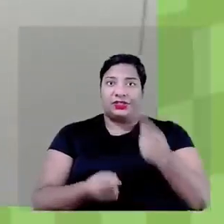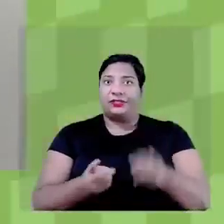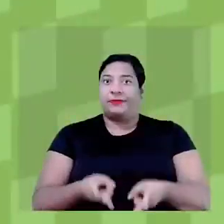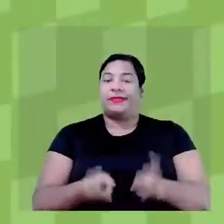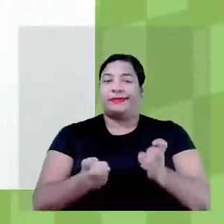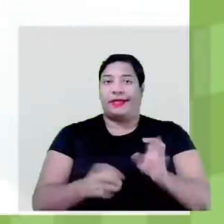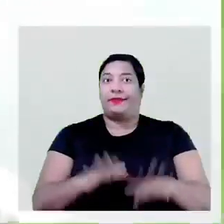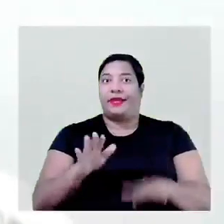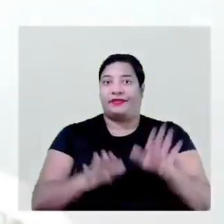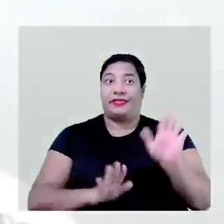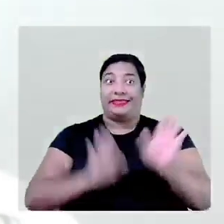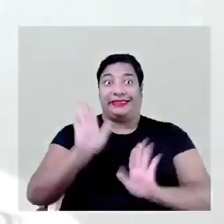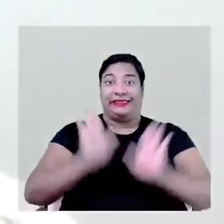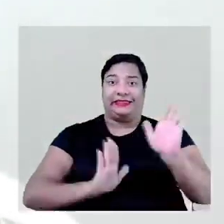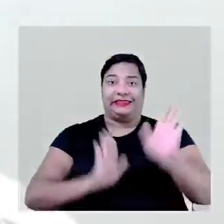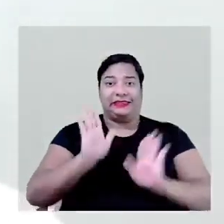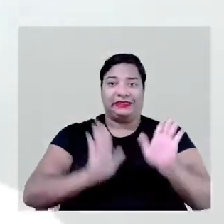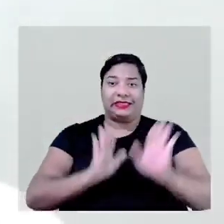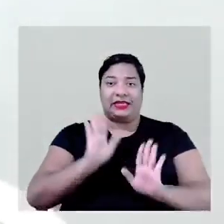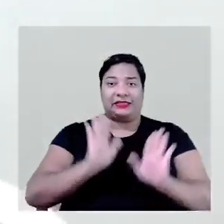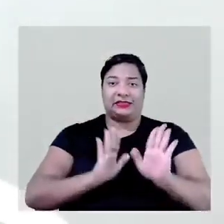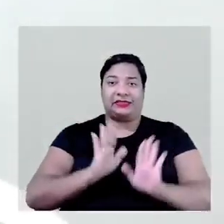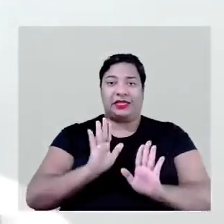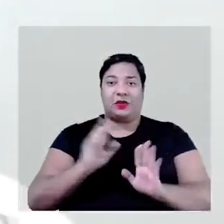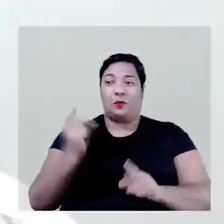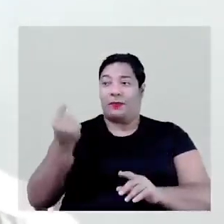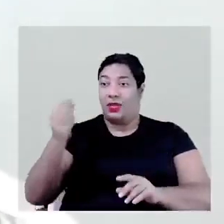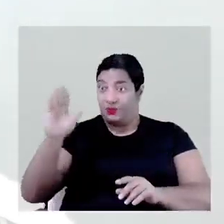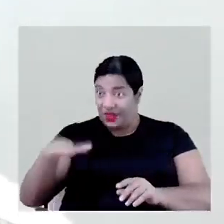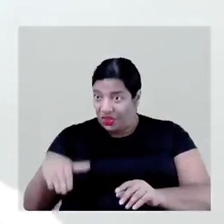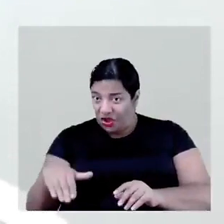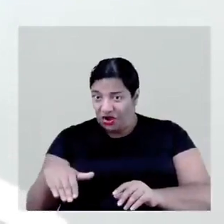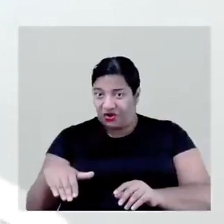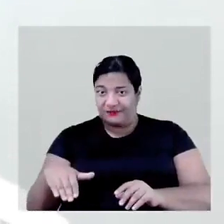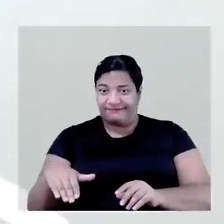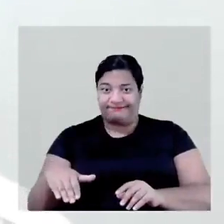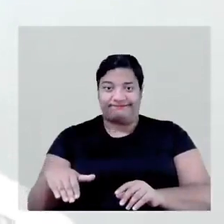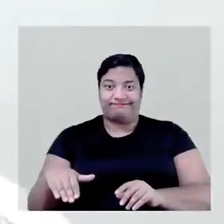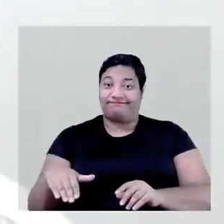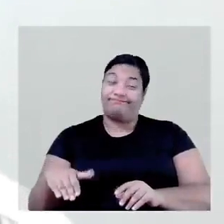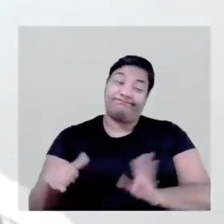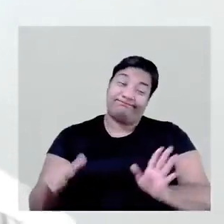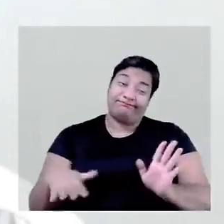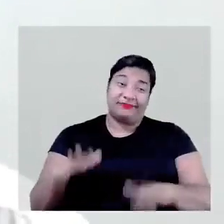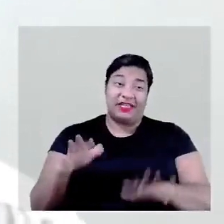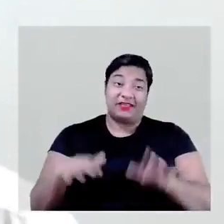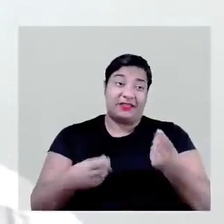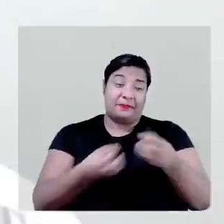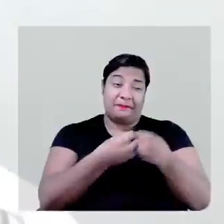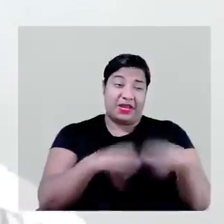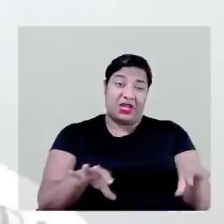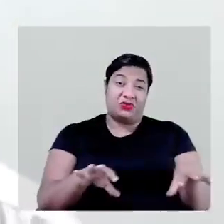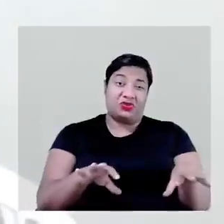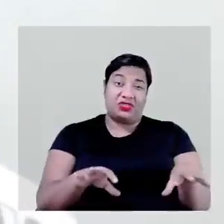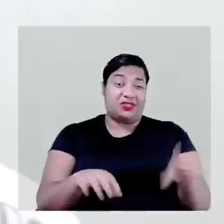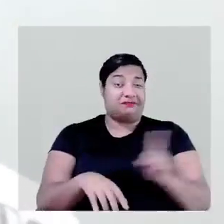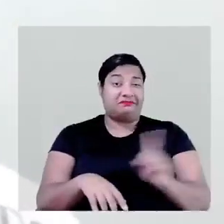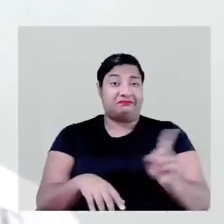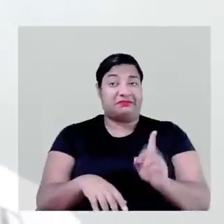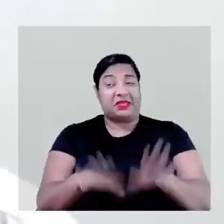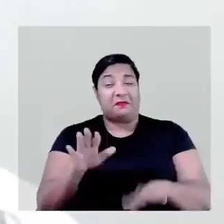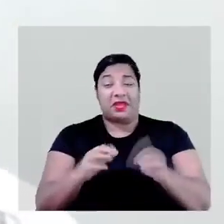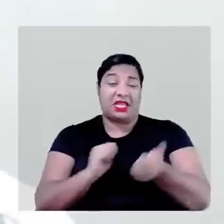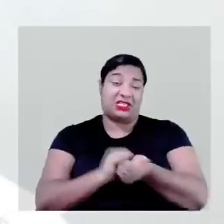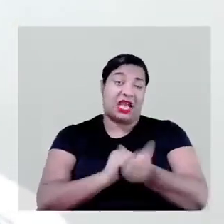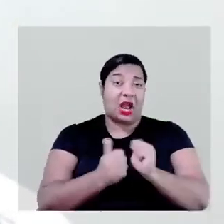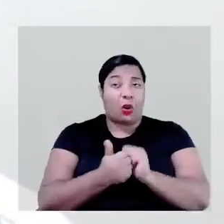Nakazawa, chefe de cartório da primeira zona eleitoral pelo Bela menor Vista. preço será de menor prejuízo, né? Tanto no sentido Exatamente. econômico, a depender da qualidade, quanto no